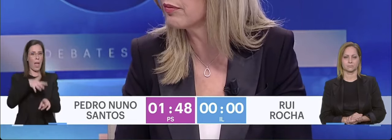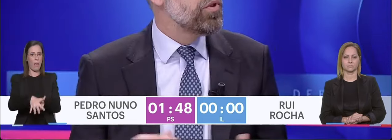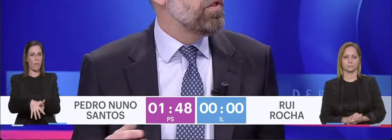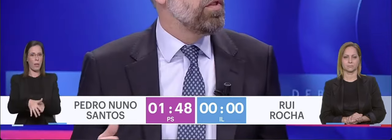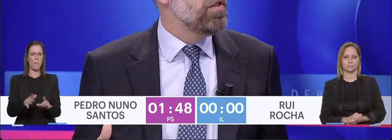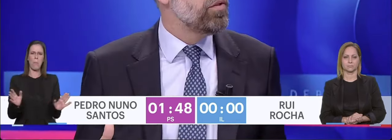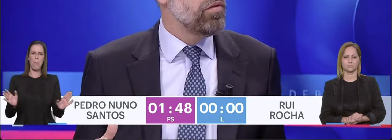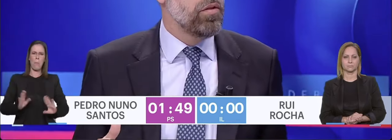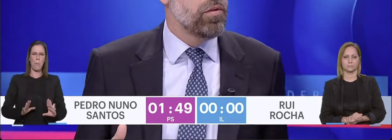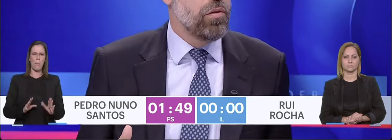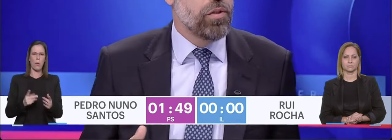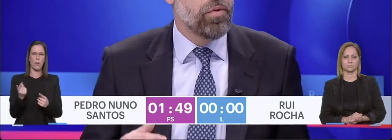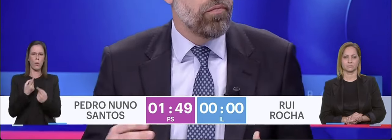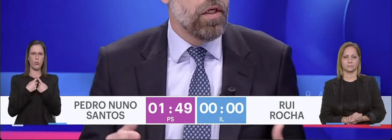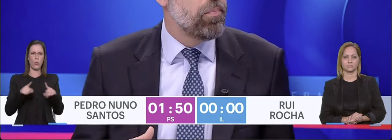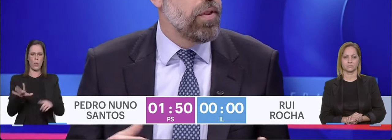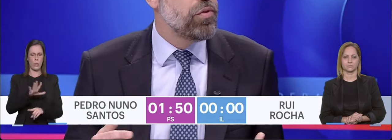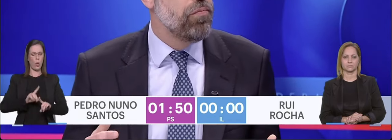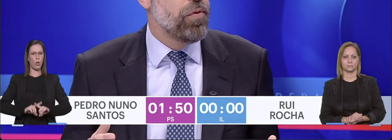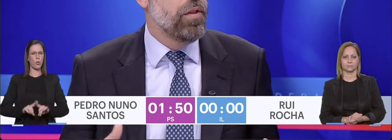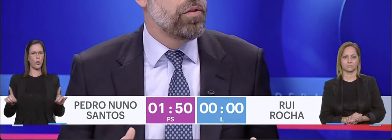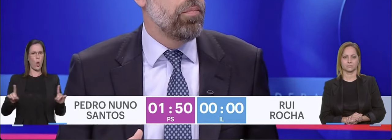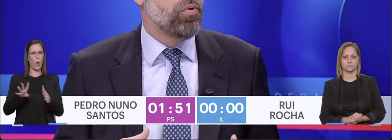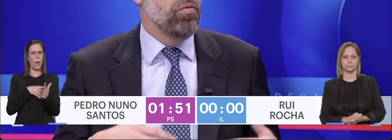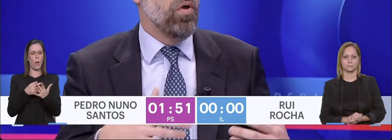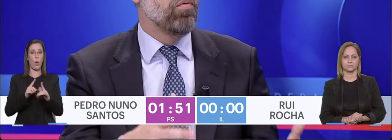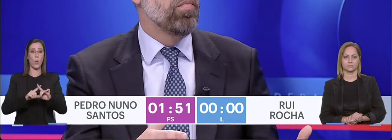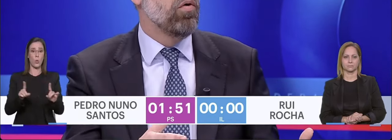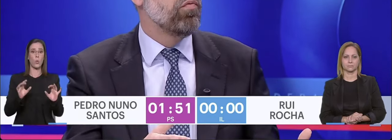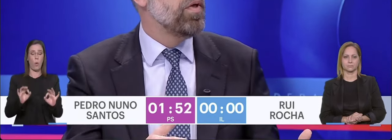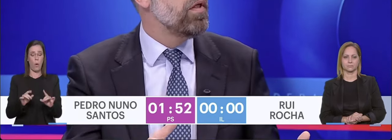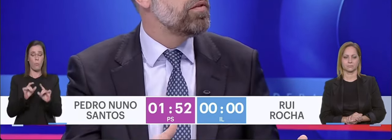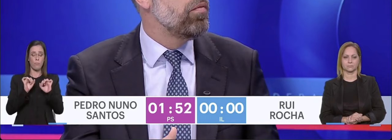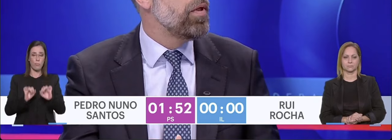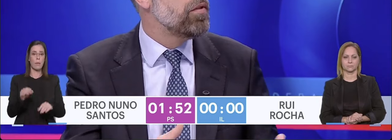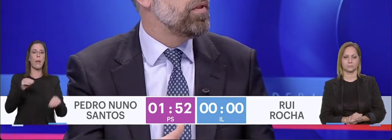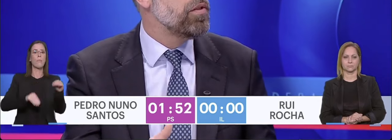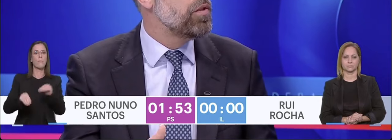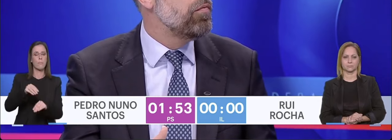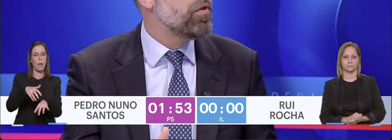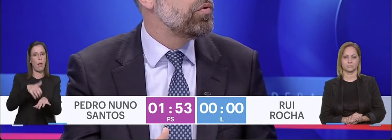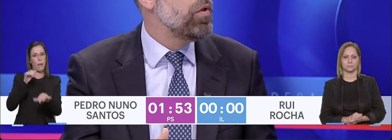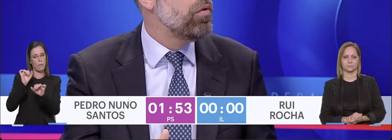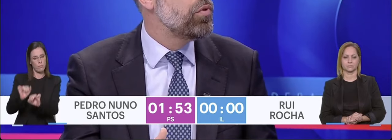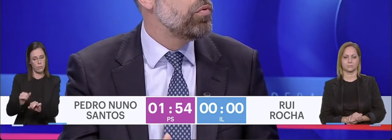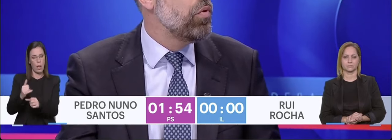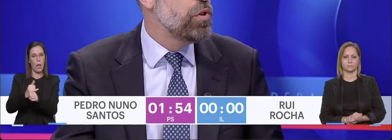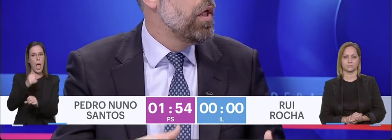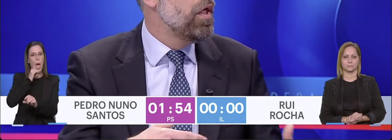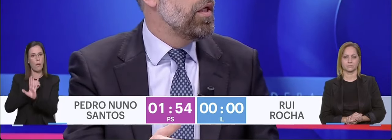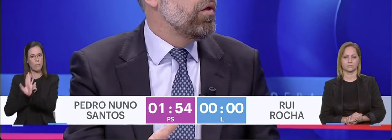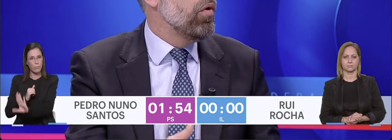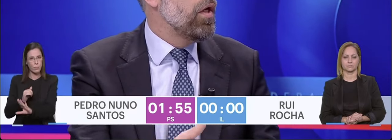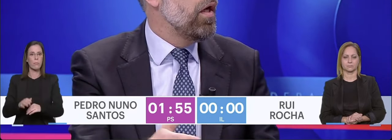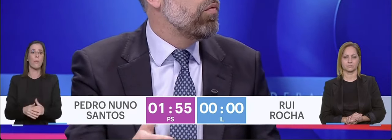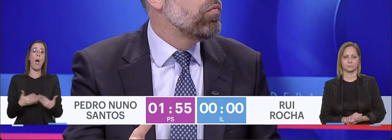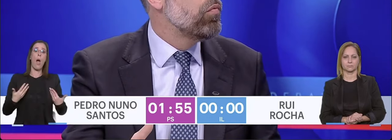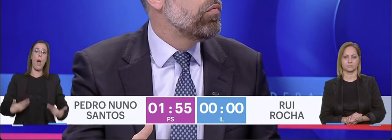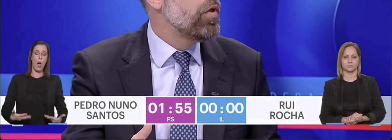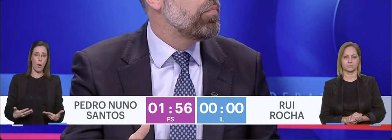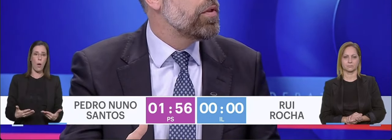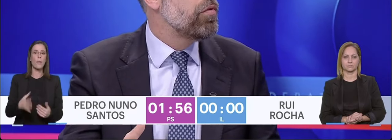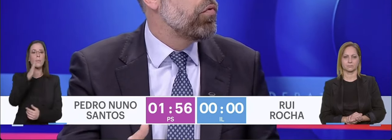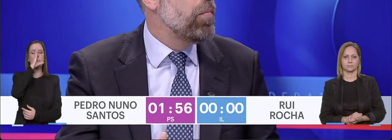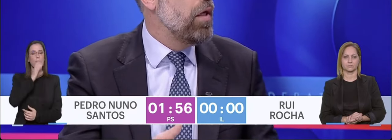Açores não as realidades estamos a falar de planos diferentes e portanto há uma houve uma eleição para a Assembleia Legislativa Regional dos Açores e agora há